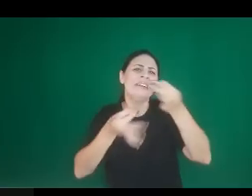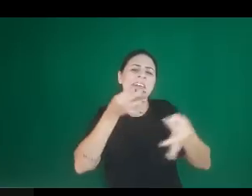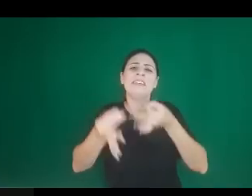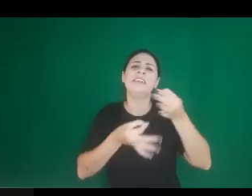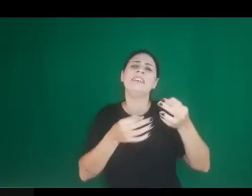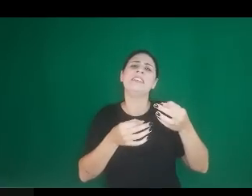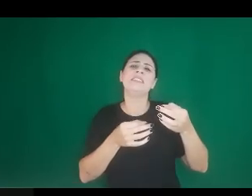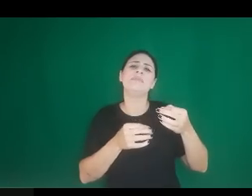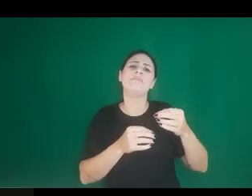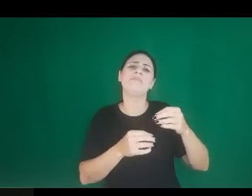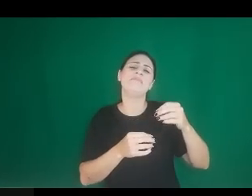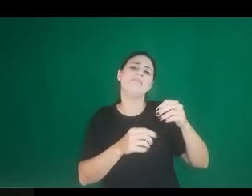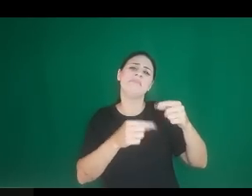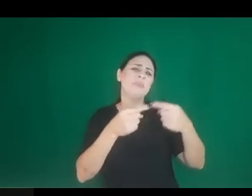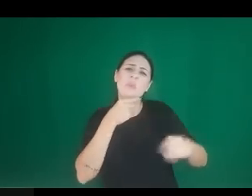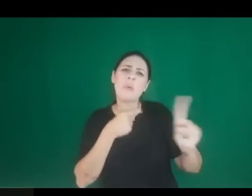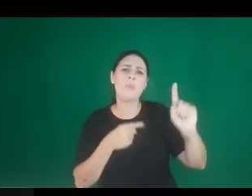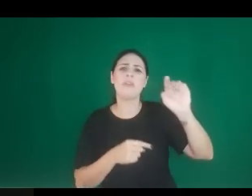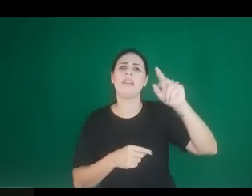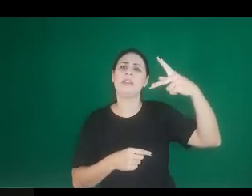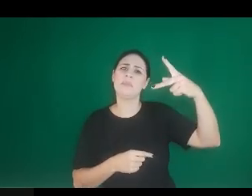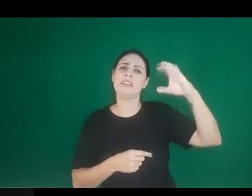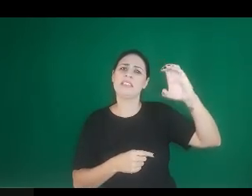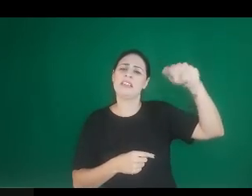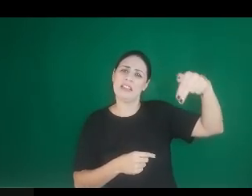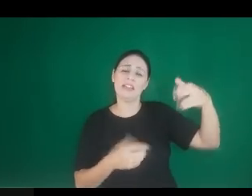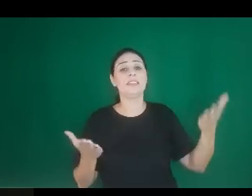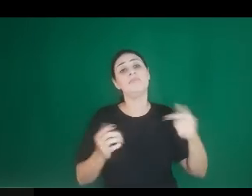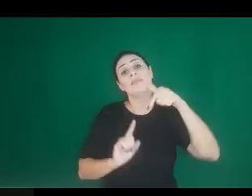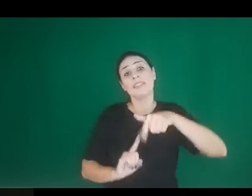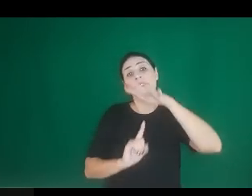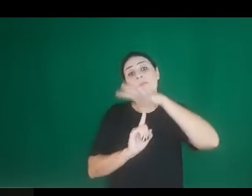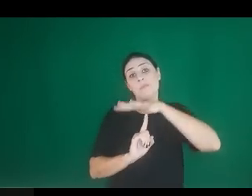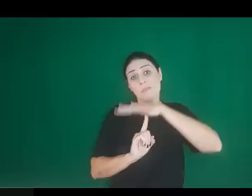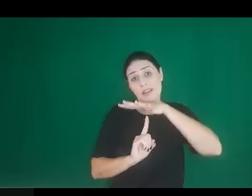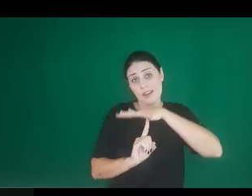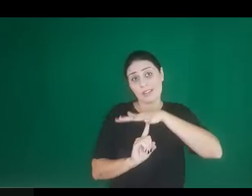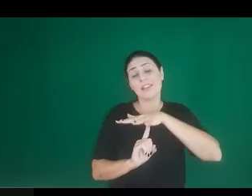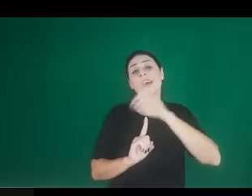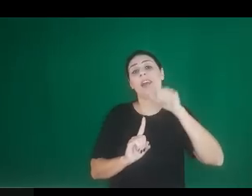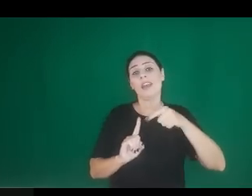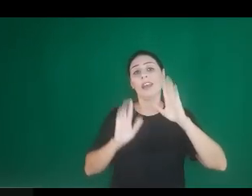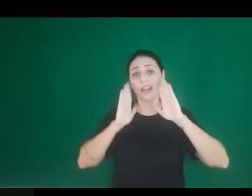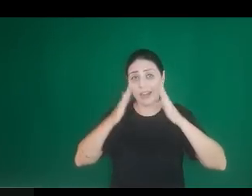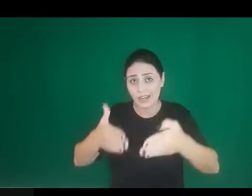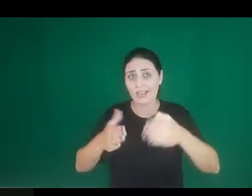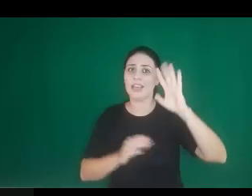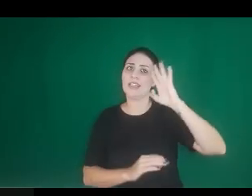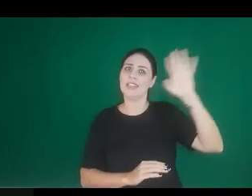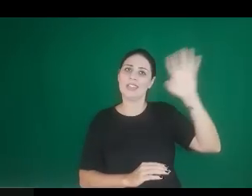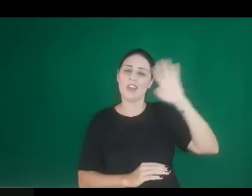ao que vinha nos PCNs. Então, o Paraná, num determinado momento, até por ter uma